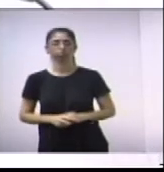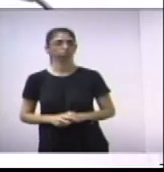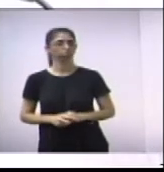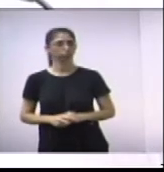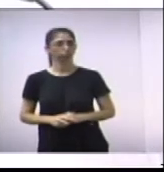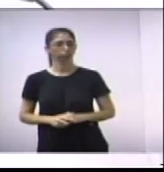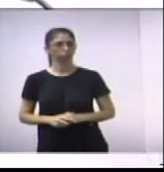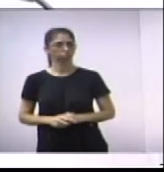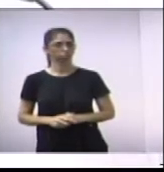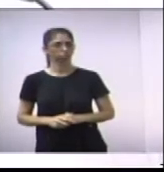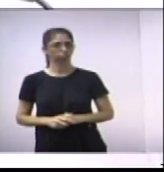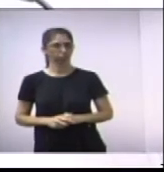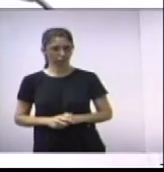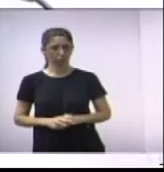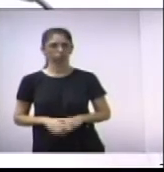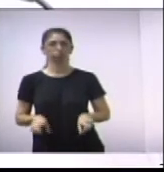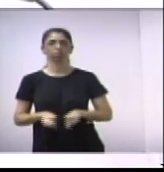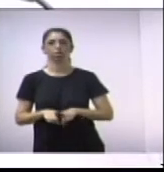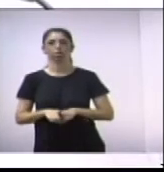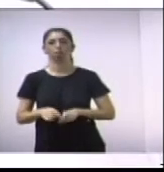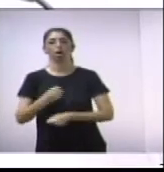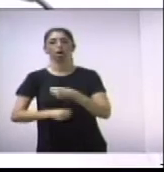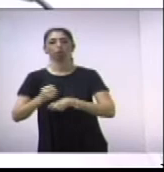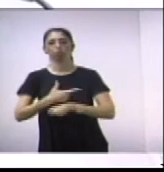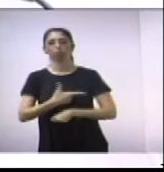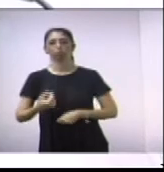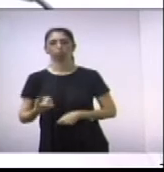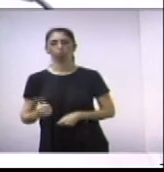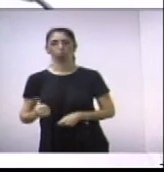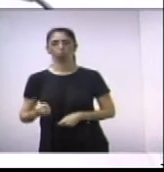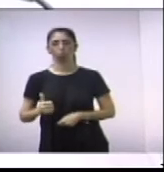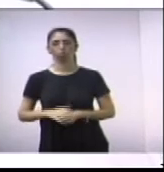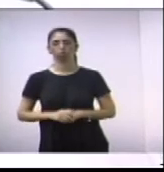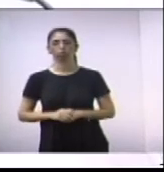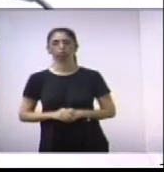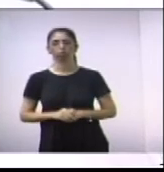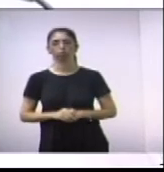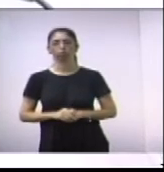Metódolo, 19ª edição 2011, para